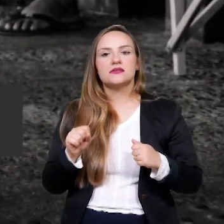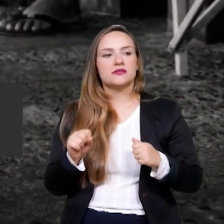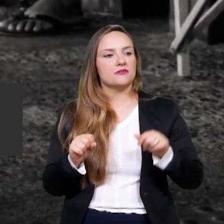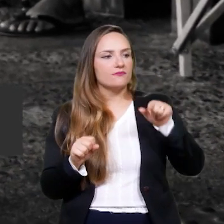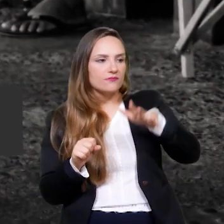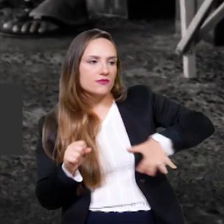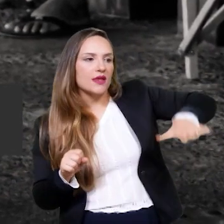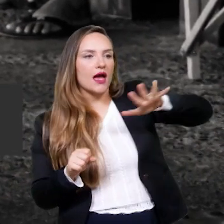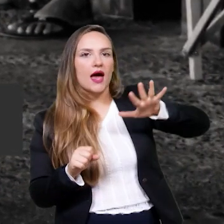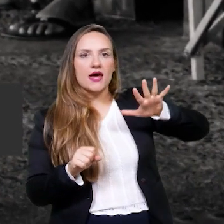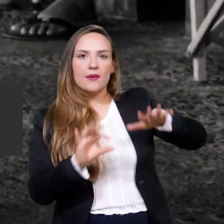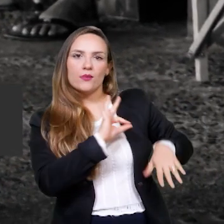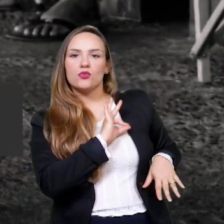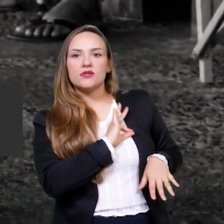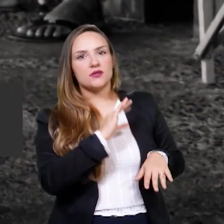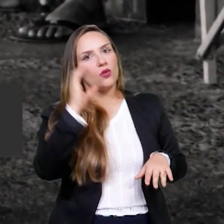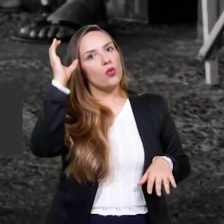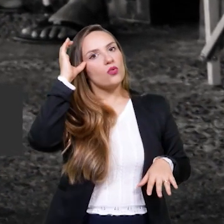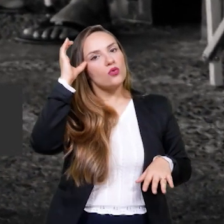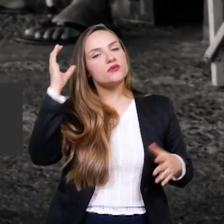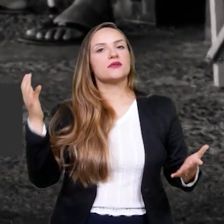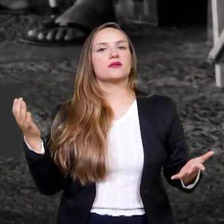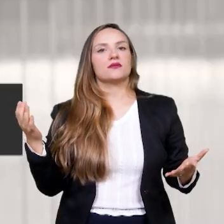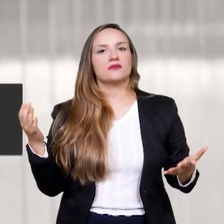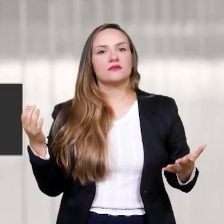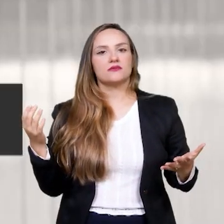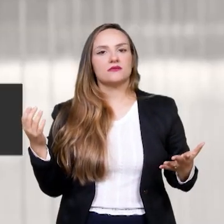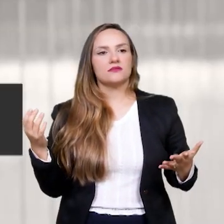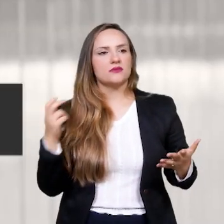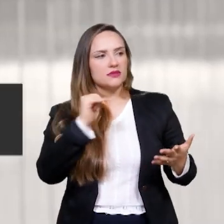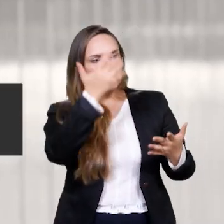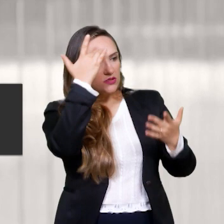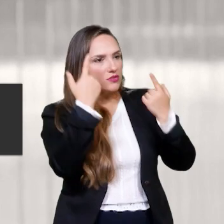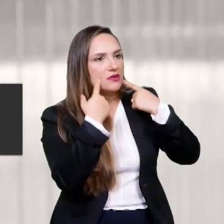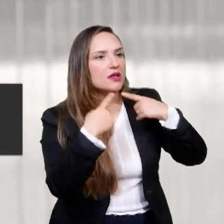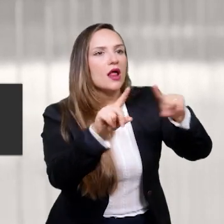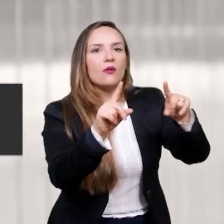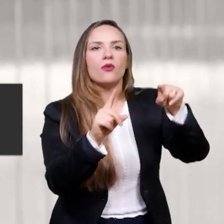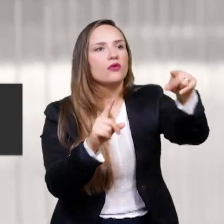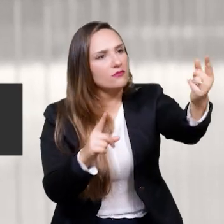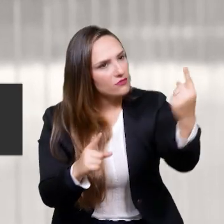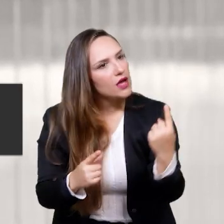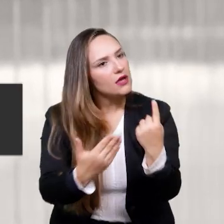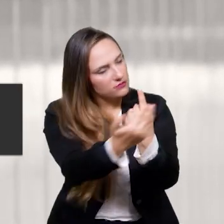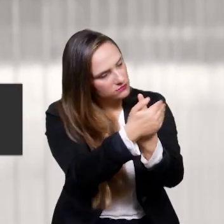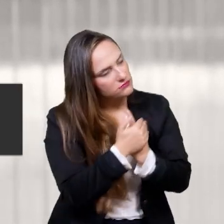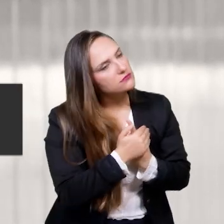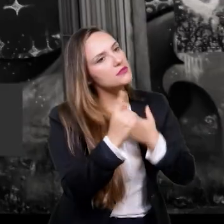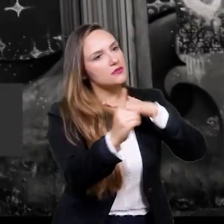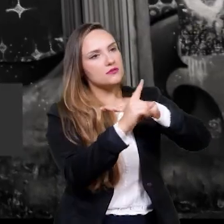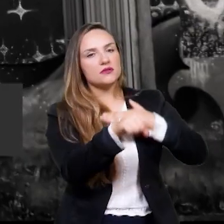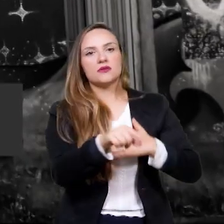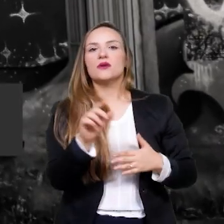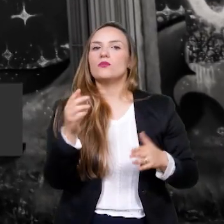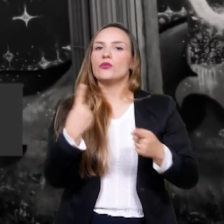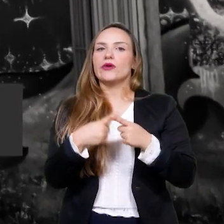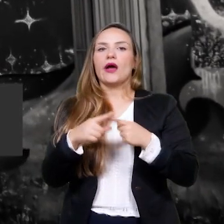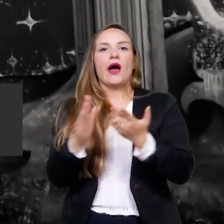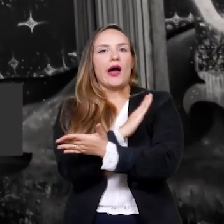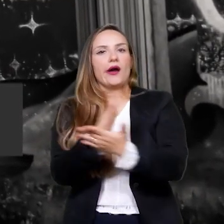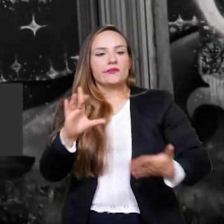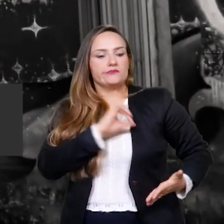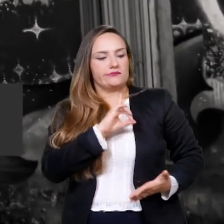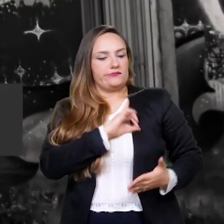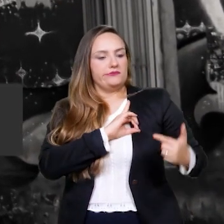de acolher um reclame de quem sofreu racismo. Porque, às vezes, por isso Porque que a não é maioria dos registrado, delegados, né? às vezes, não só dos delegados, os agentes, aqueles